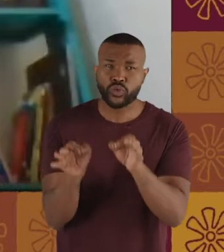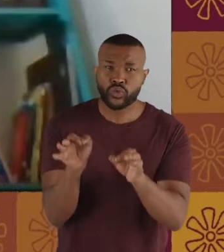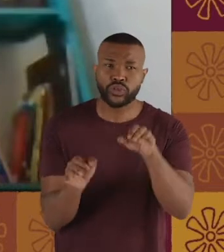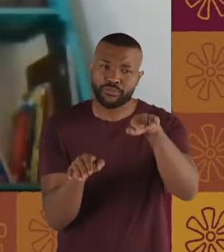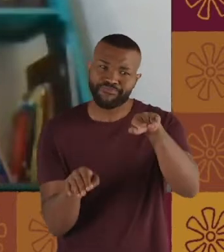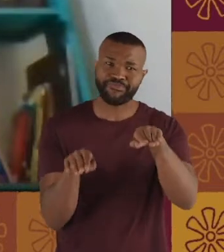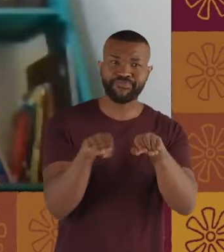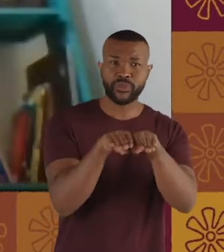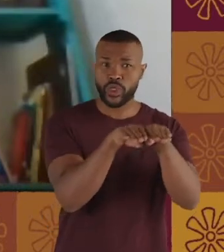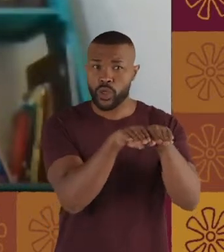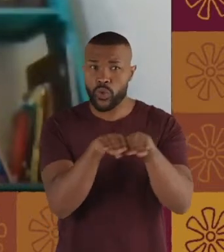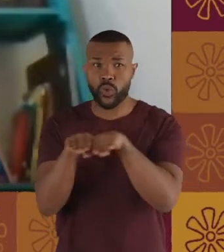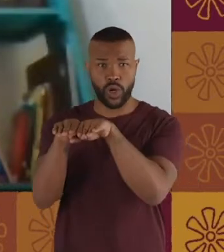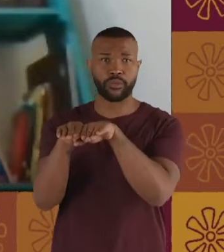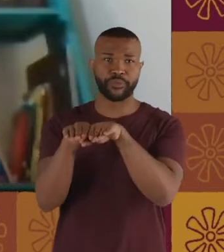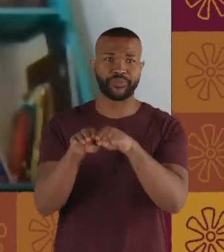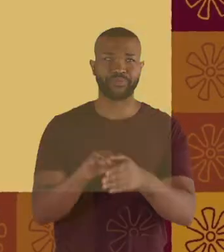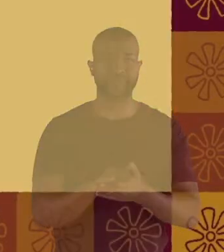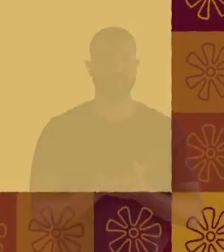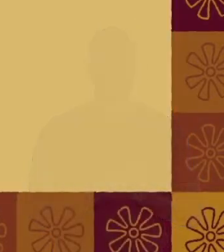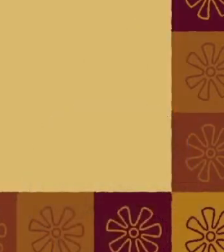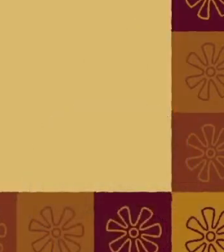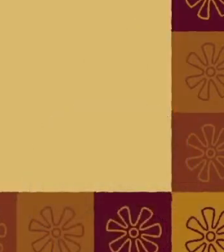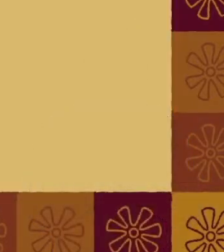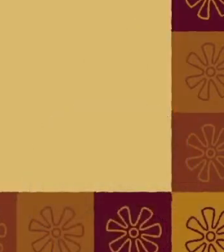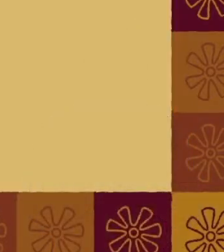justa, equânime e que se quer igualitária.